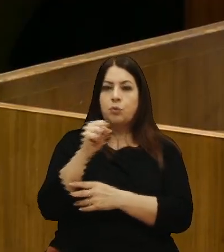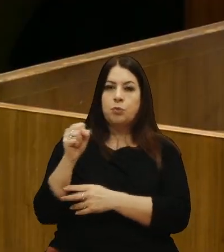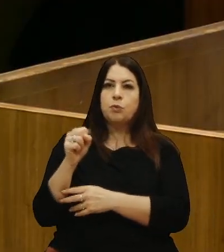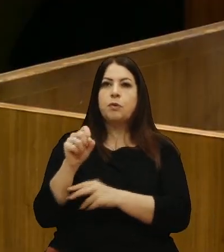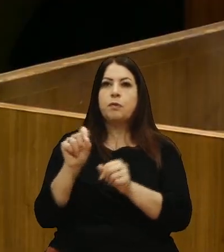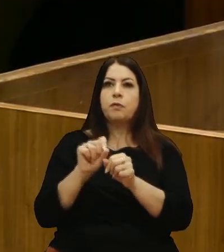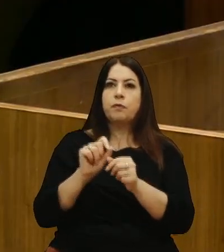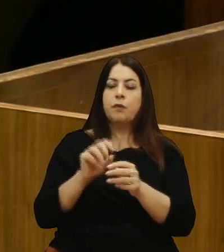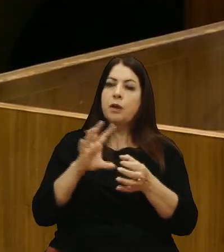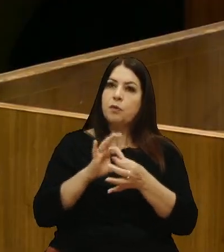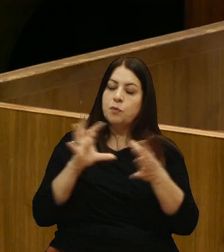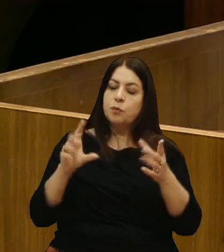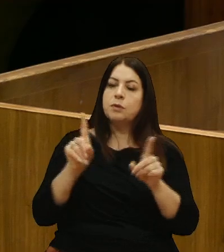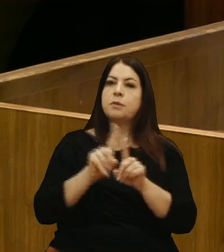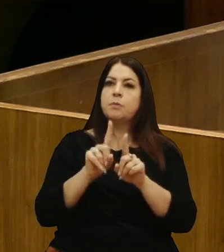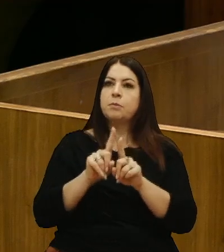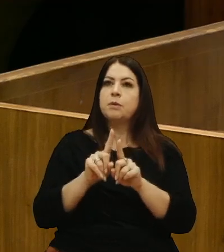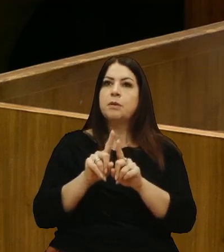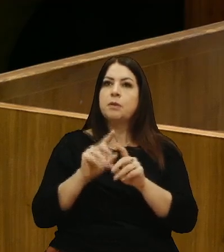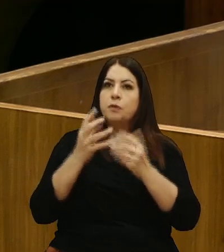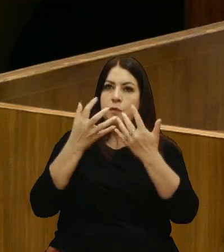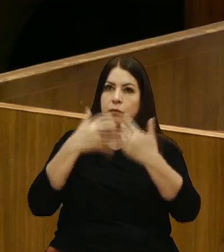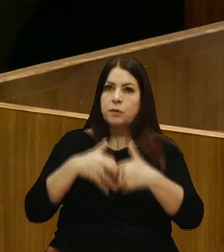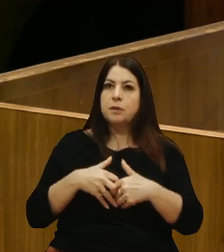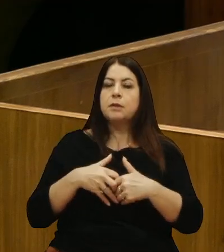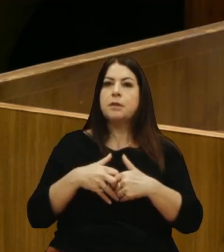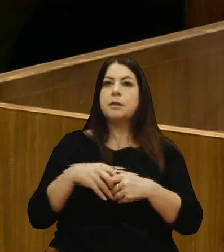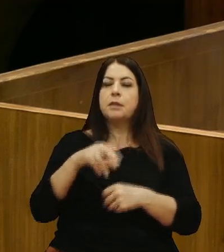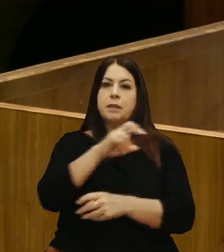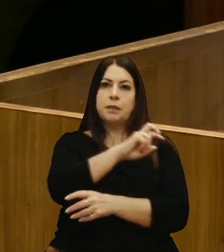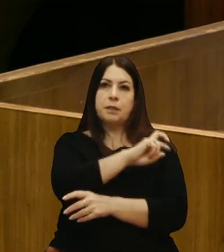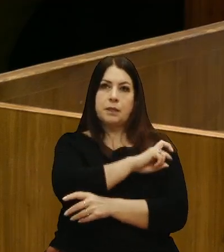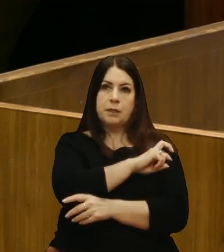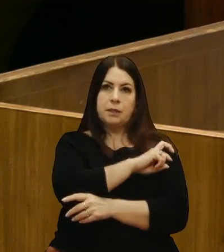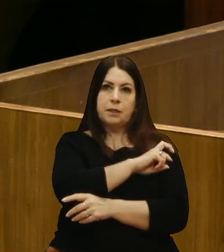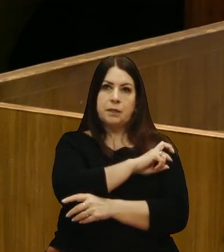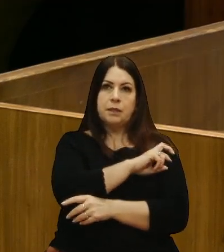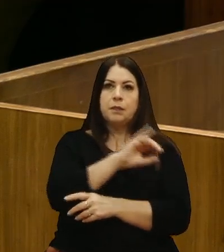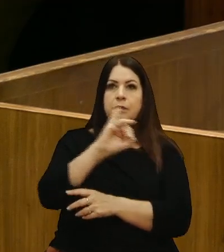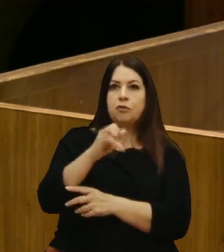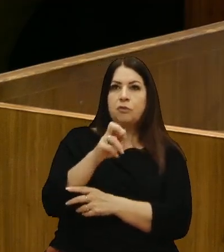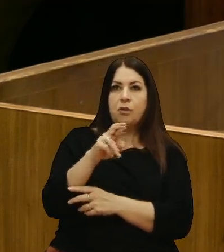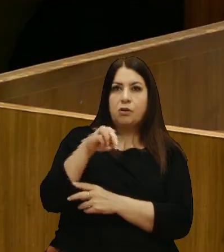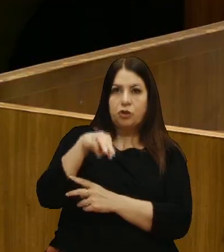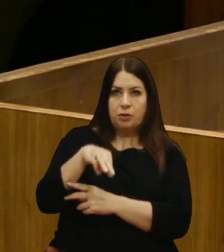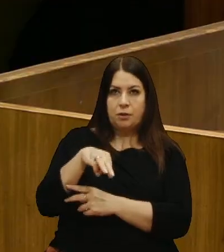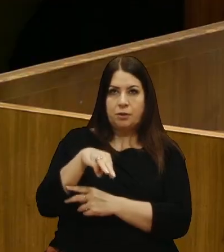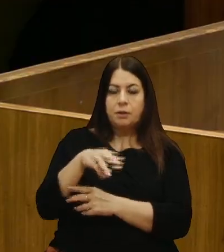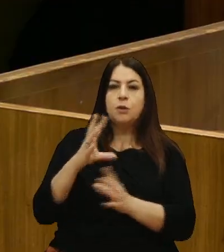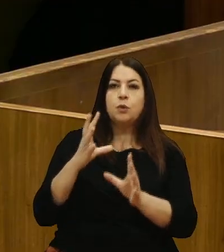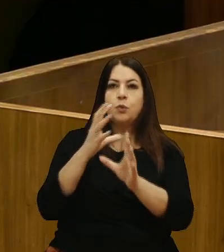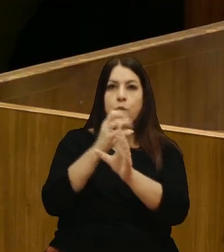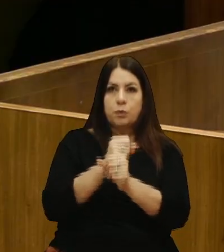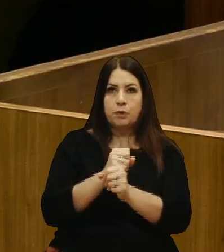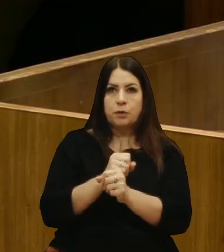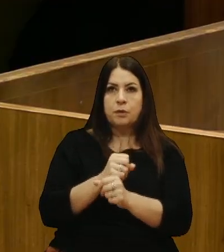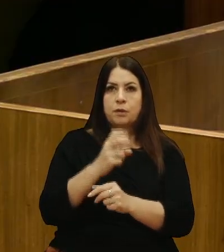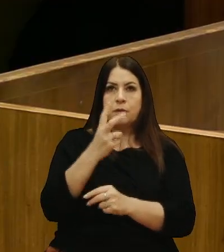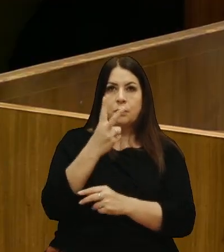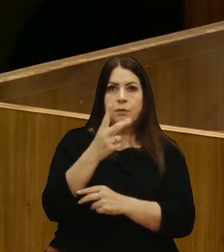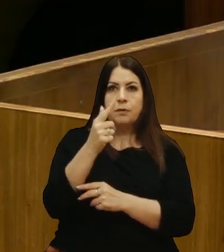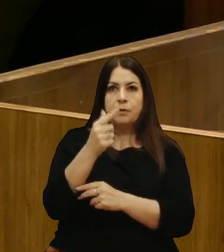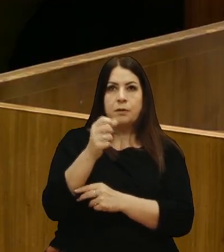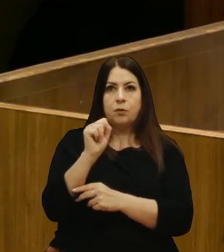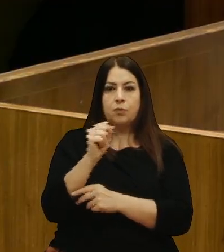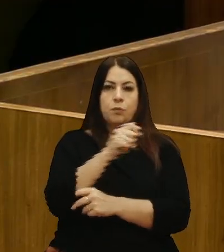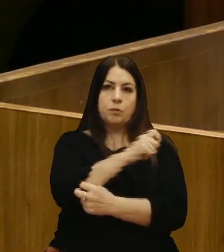foi autorizado o funcionamento da 5ª série e do Jardim de Infância, totalizando